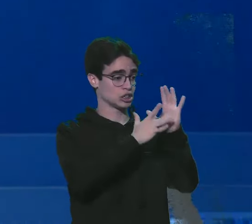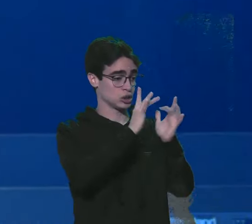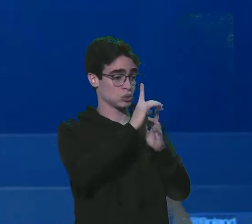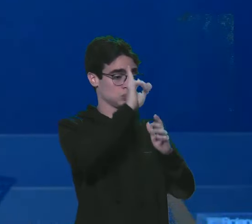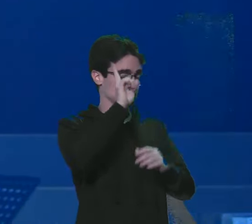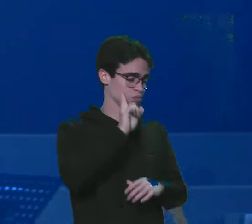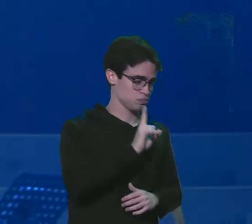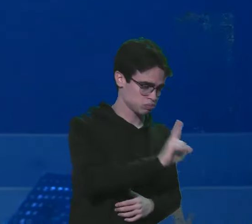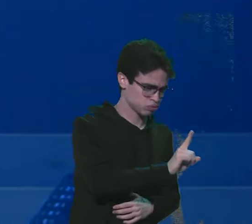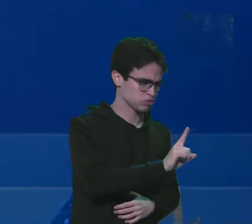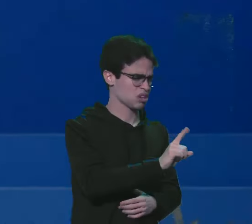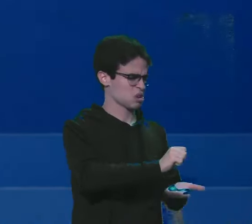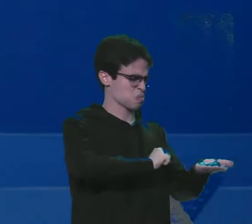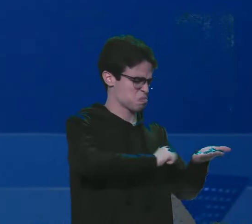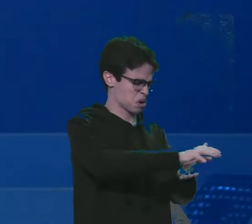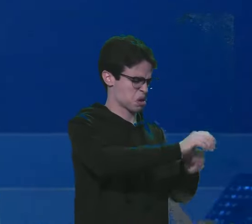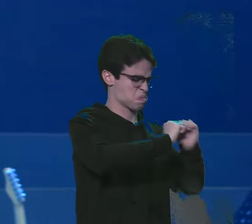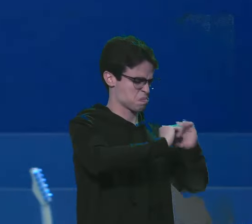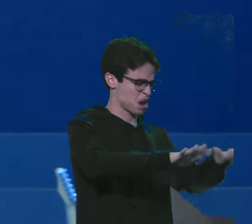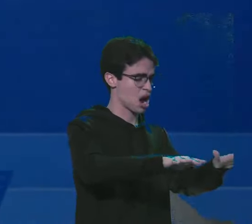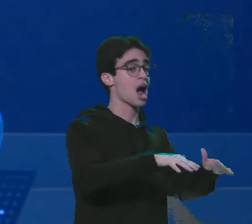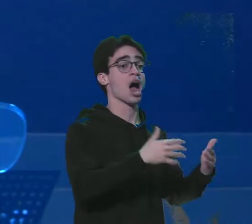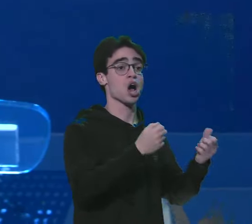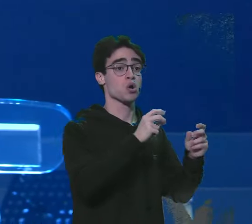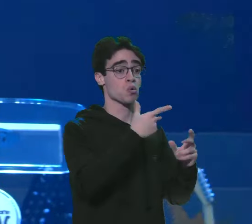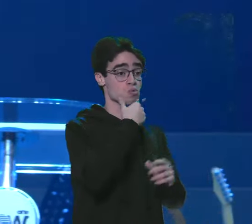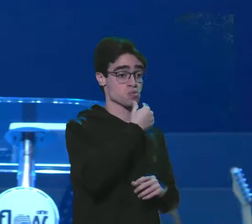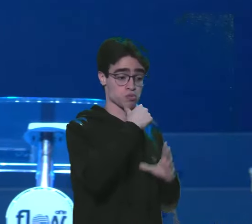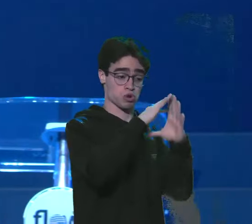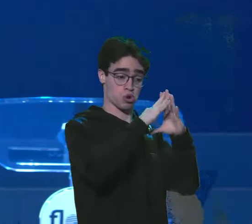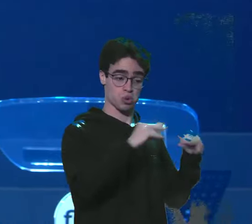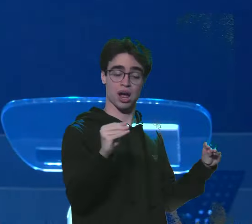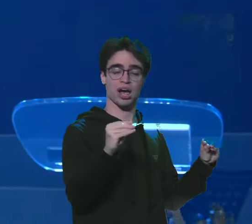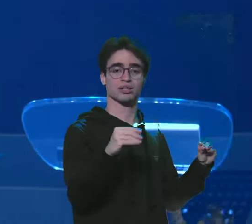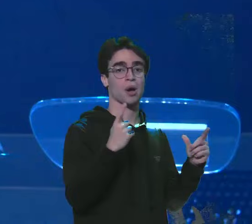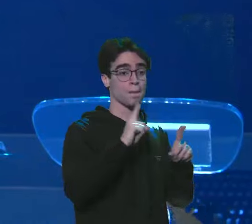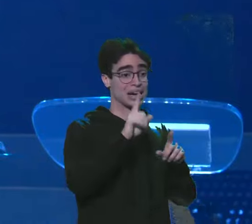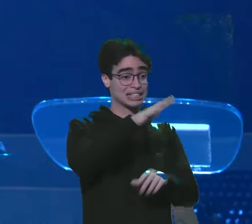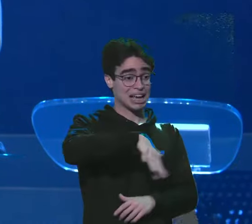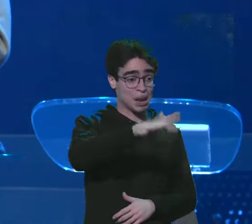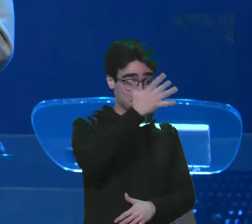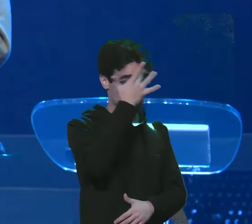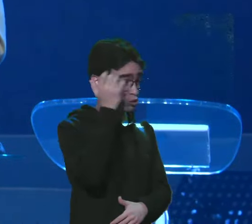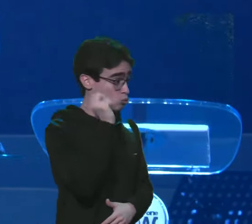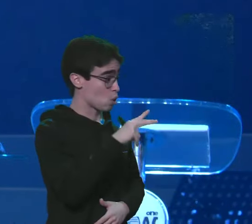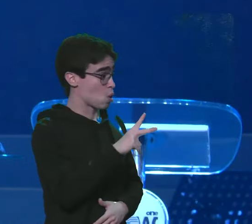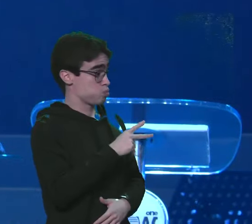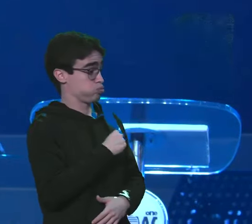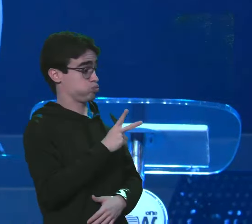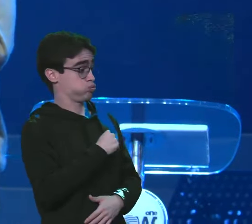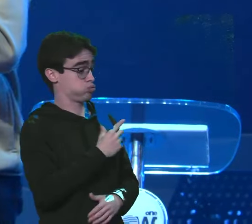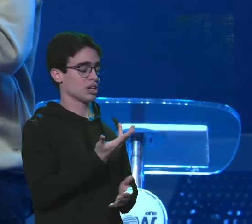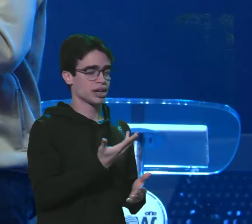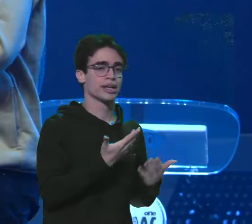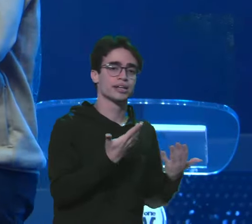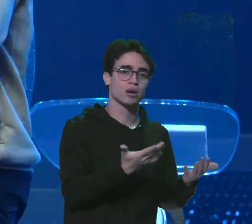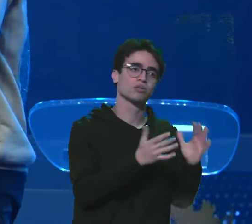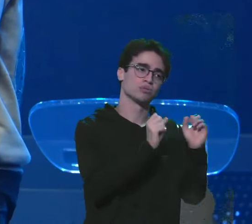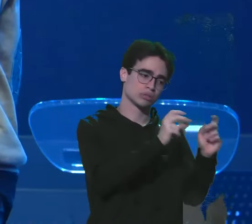vida daquele homem, mas a cidade ficou assustada com o que Jesus fez, e eles pediram para Jesus ir embora, e Jesus